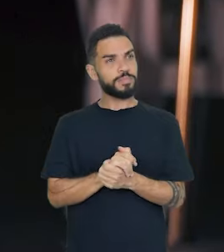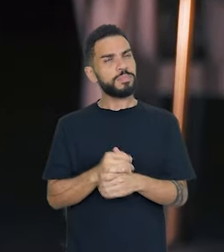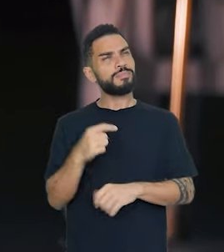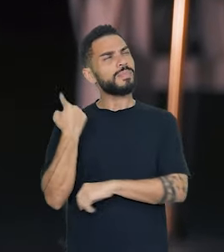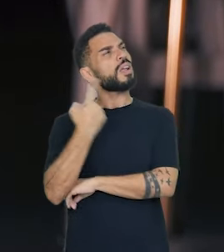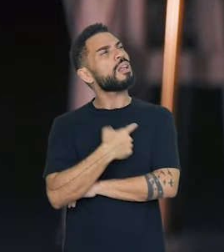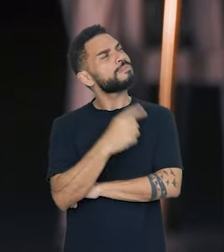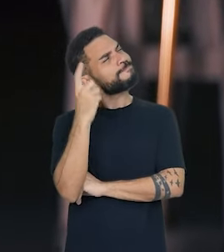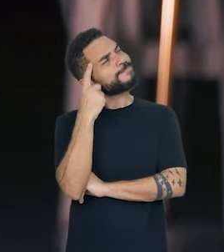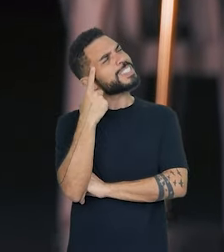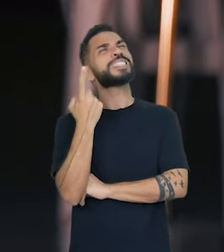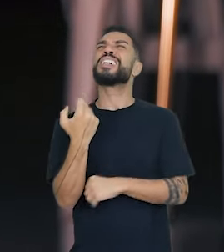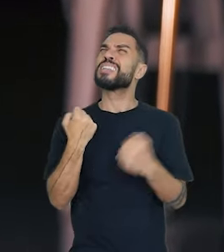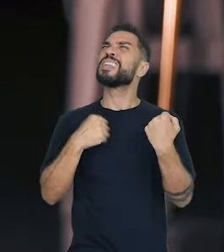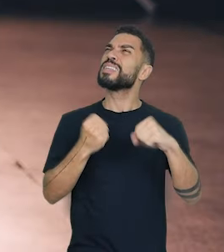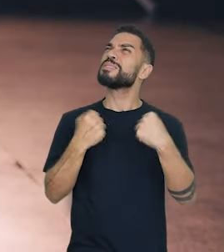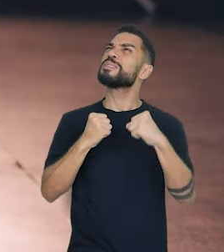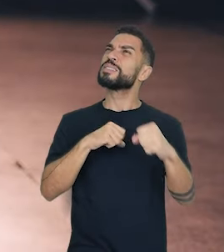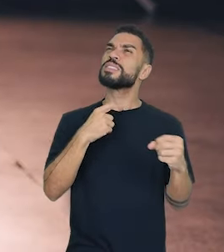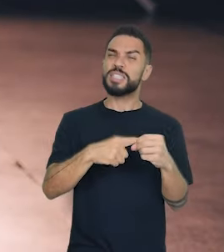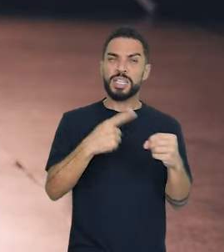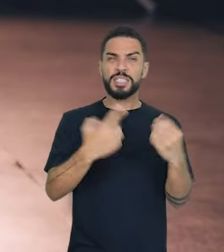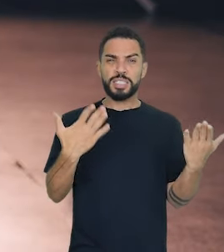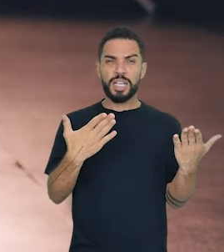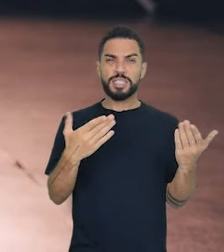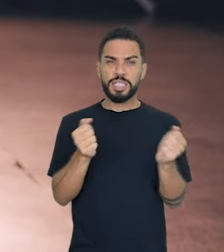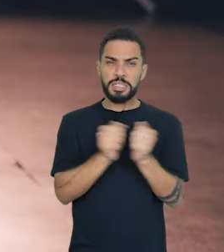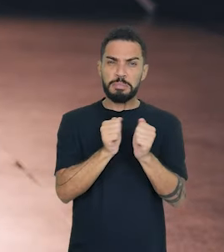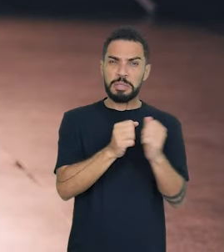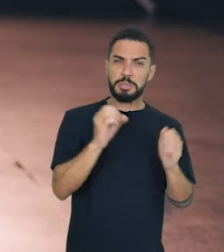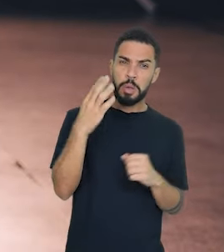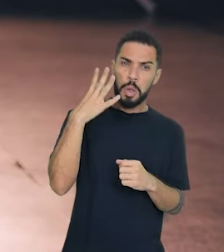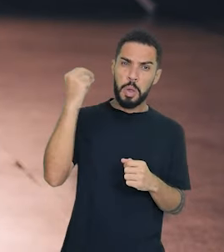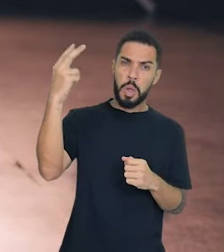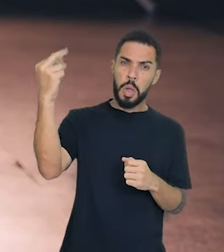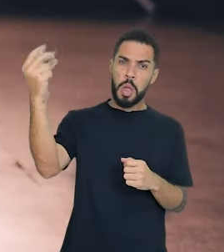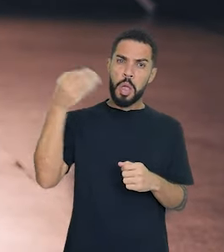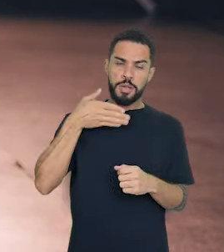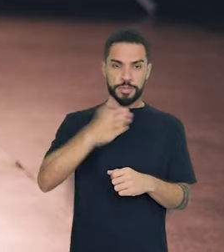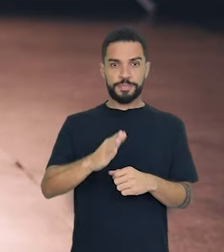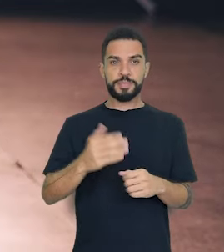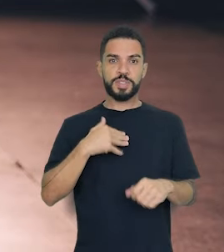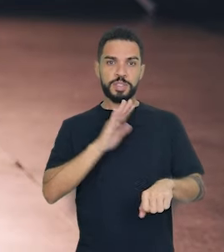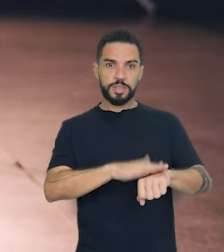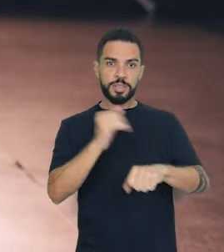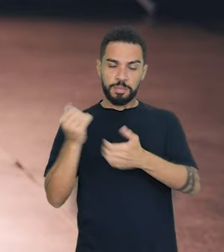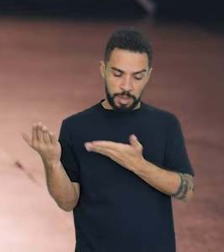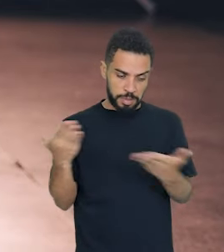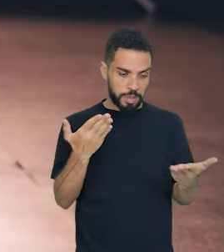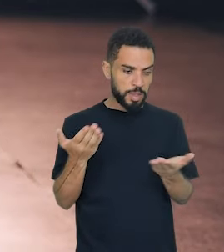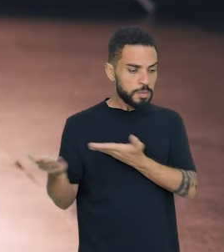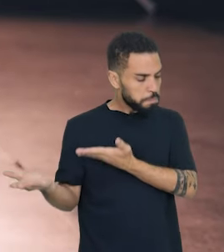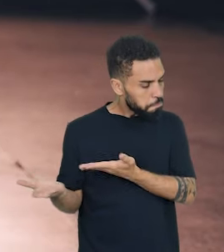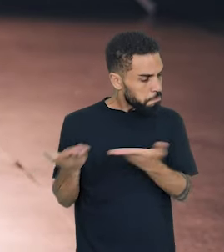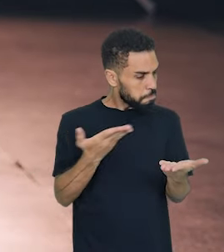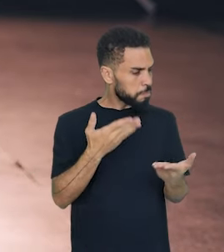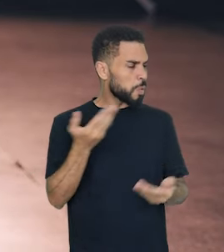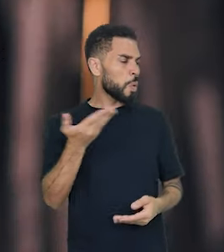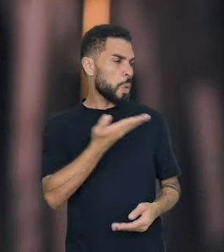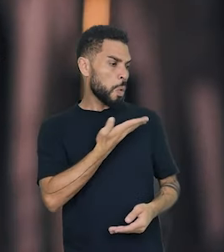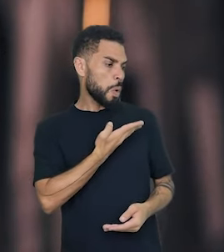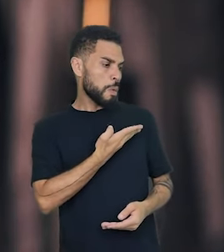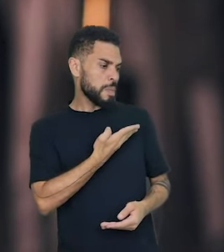estava precisando de um mestre na Nenê de Vila Matilde. E aí eu fiz um convite através de um amigo nosso,